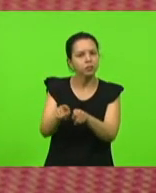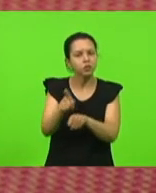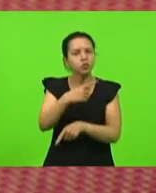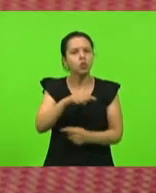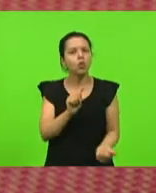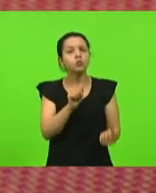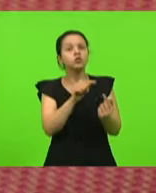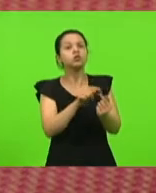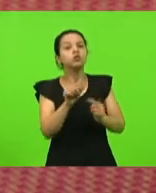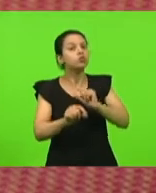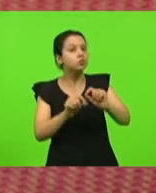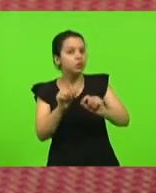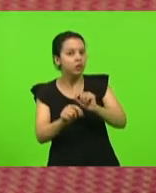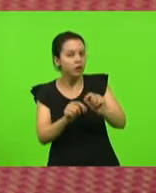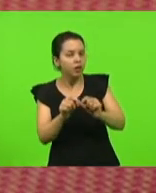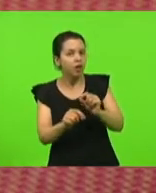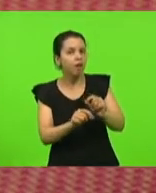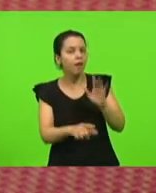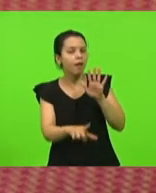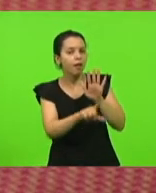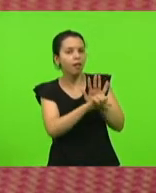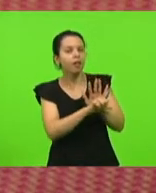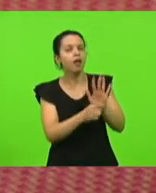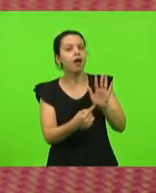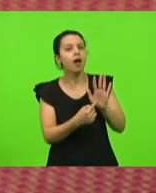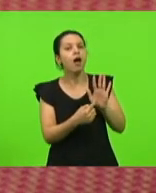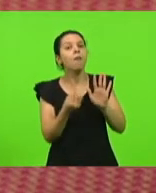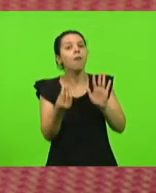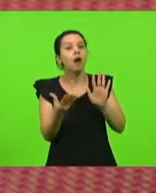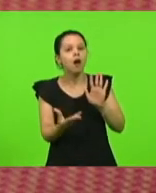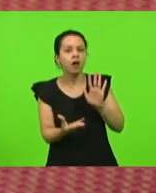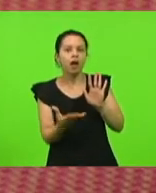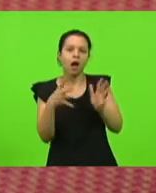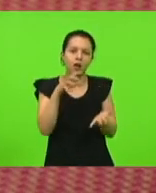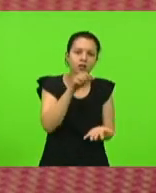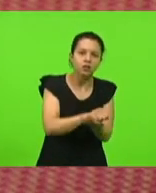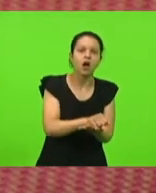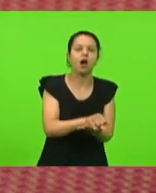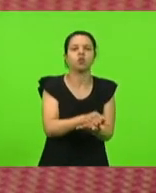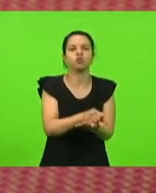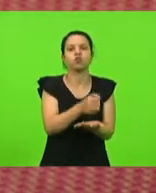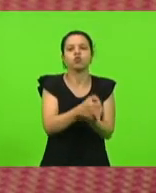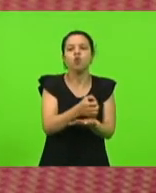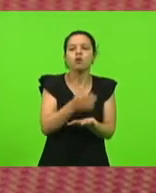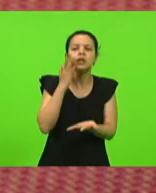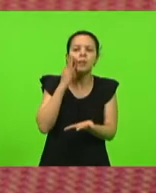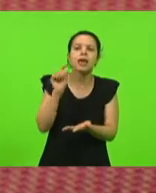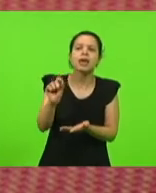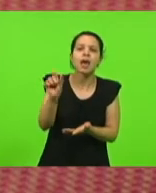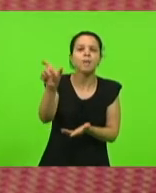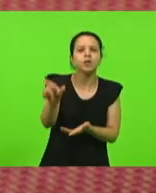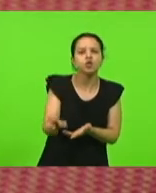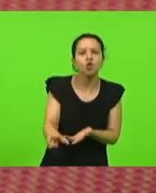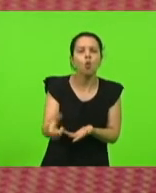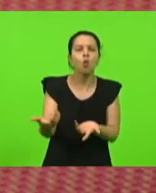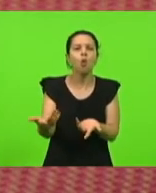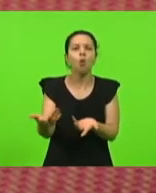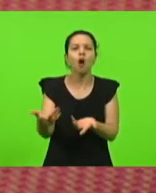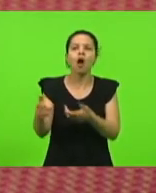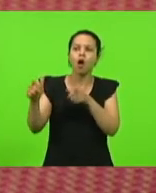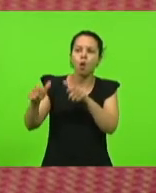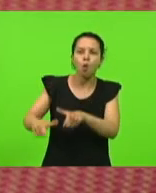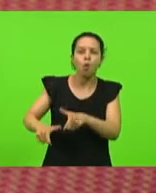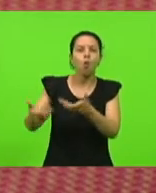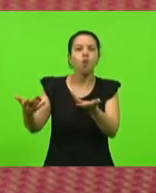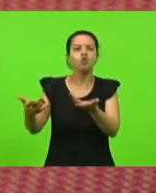é ter um cadastro estadual, saber quem é, de onde vem, por que que está na rua, se quer oportunidade,